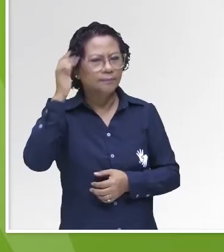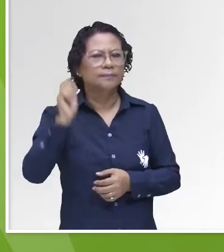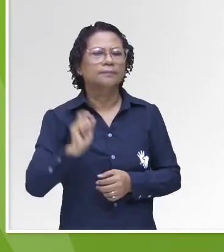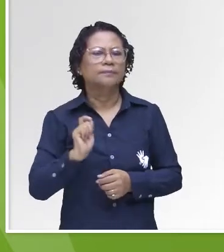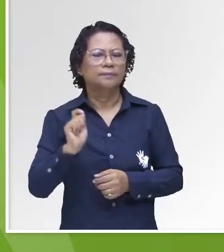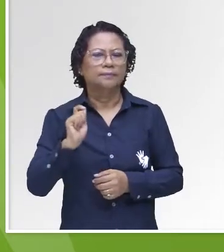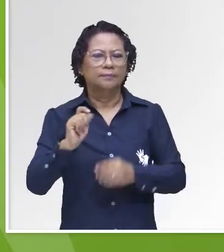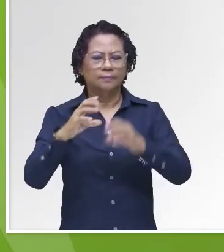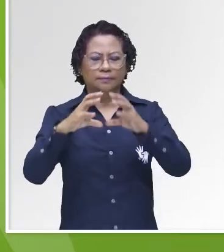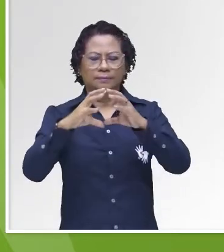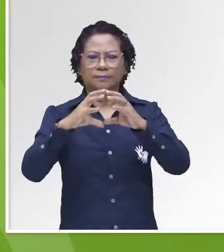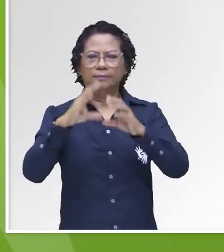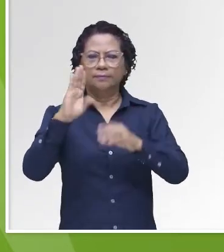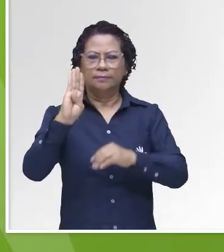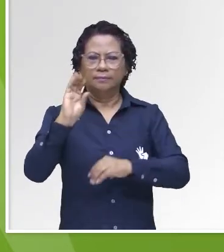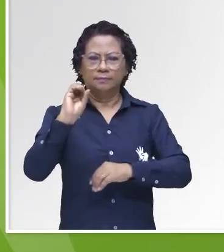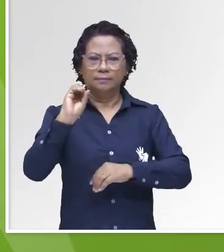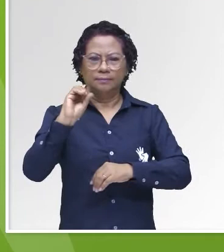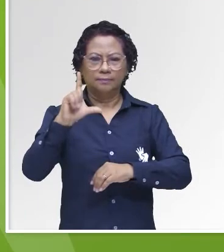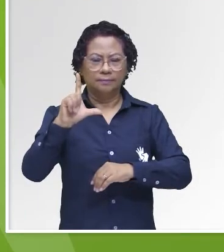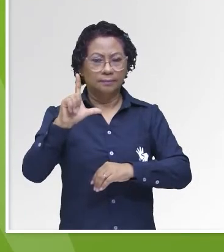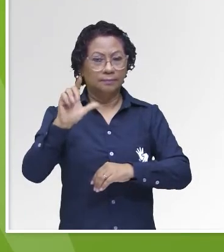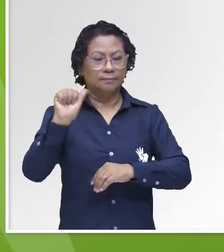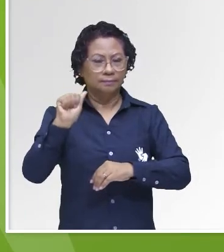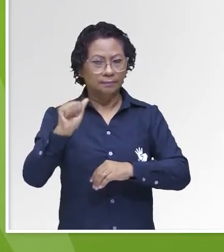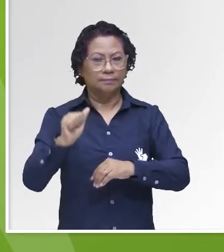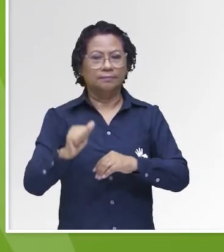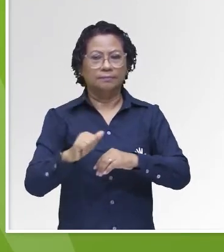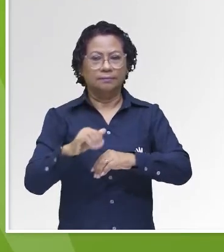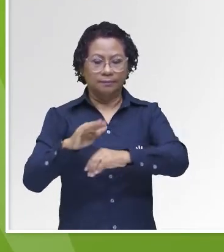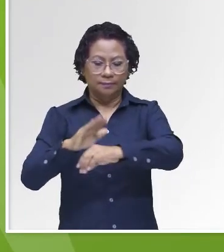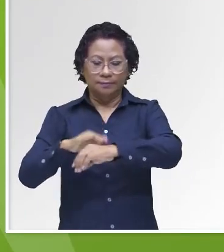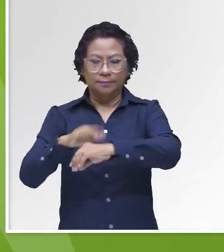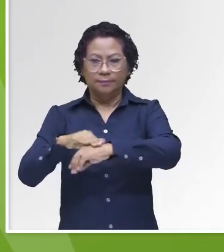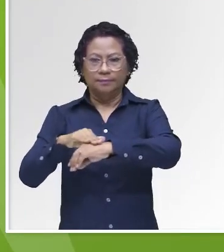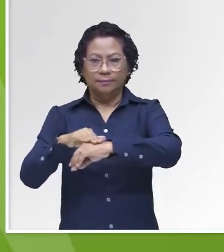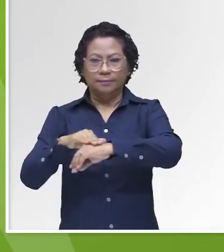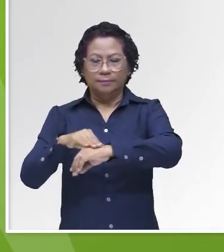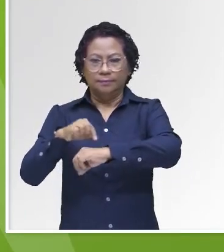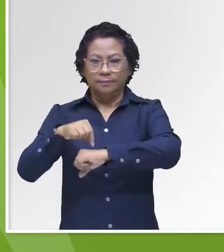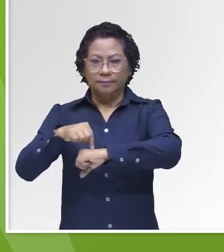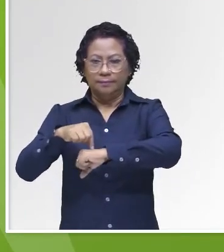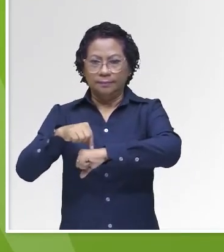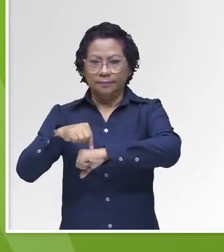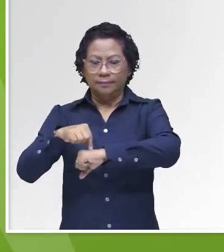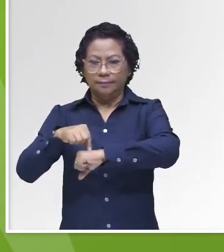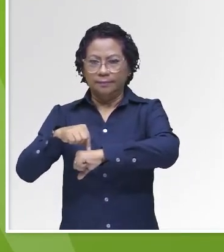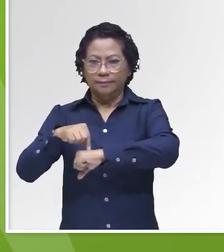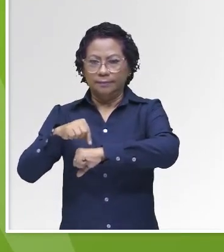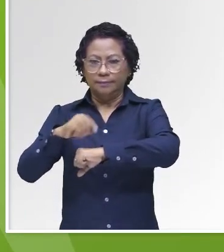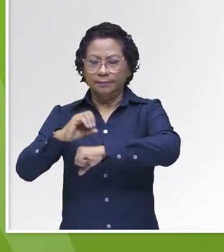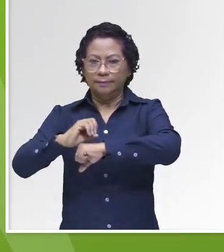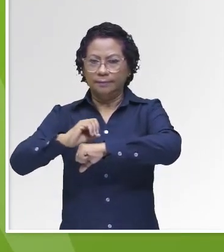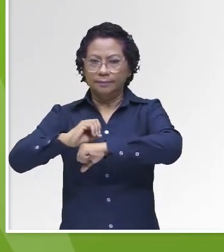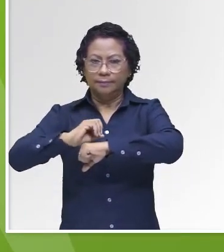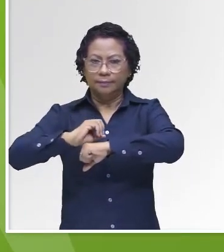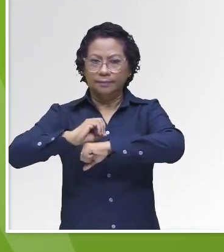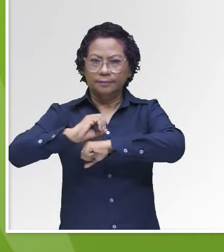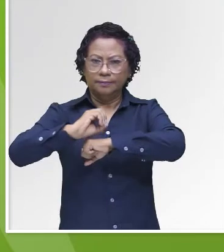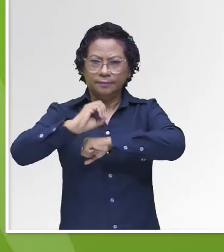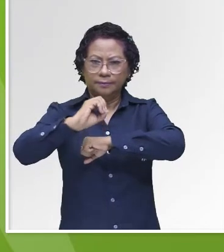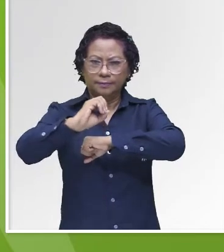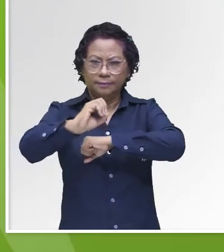Uma bola é lançada a partir do solo com uma velocidade inicial que forma determinado ângulo